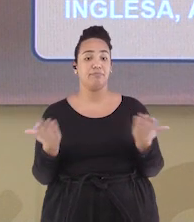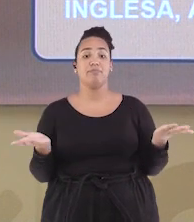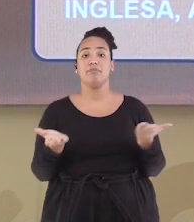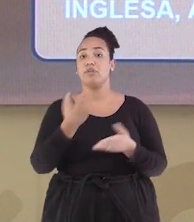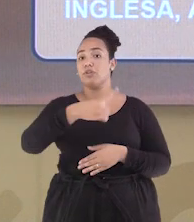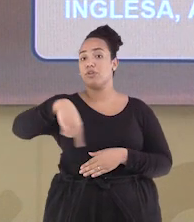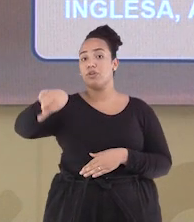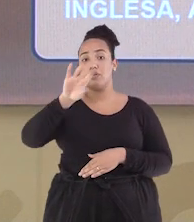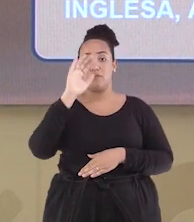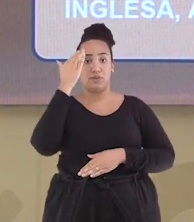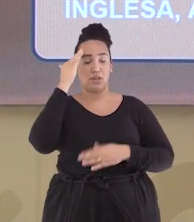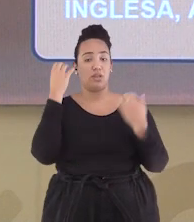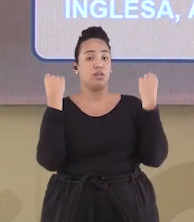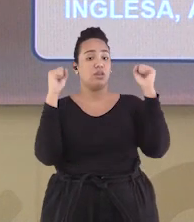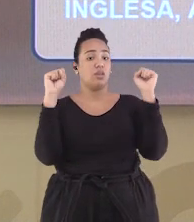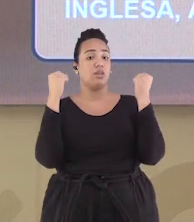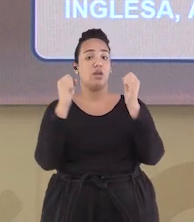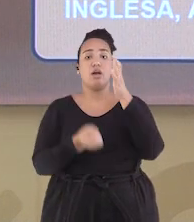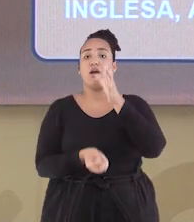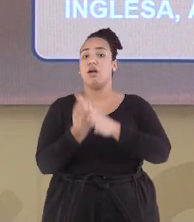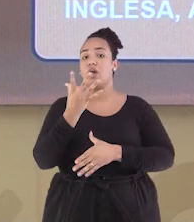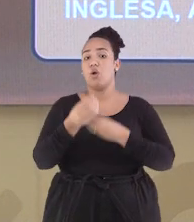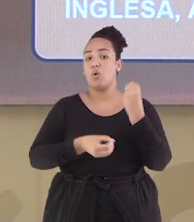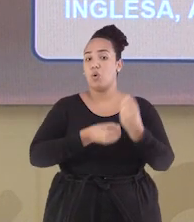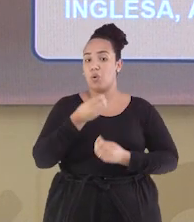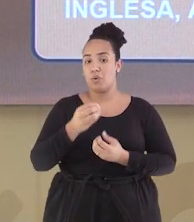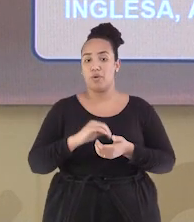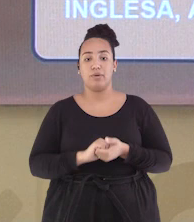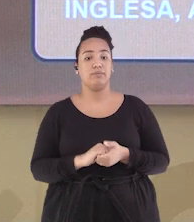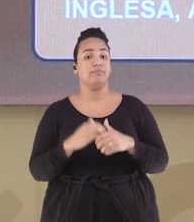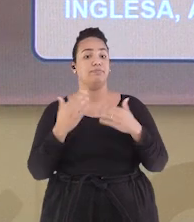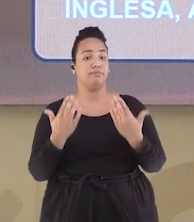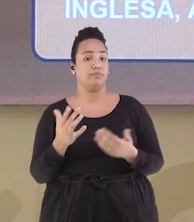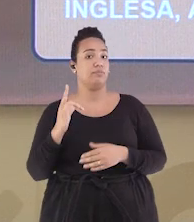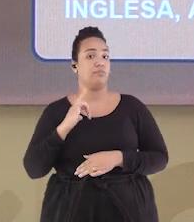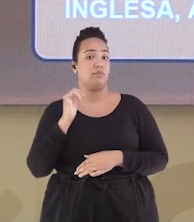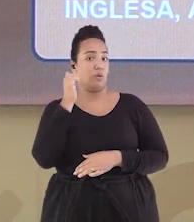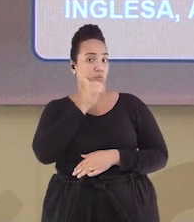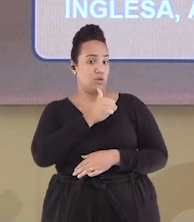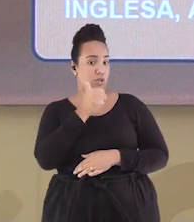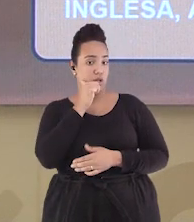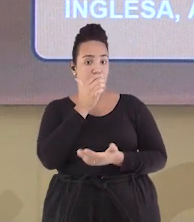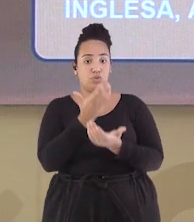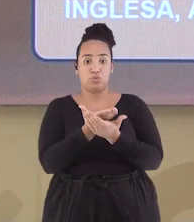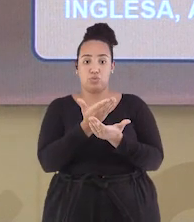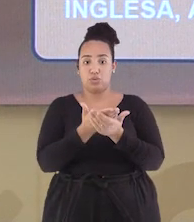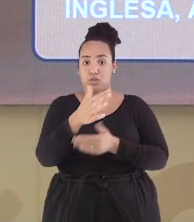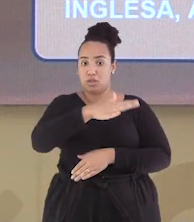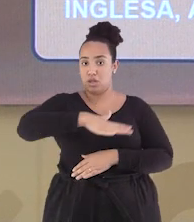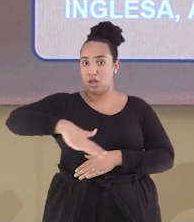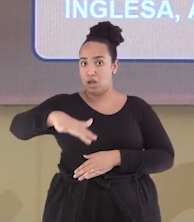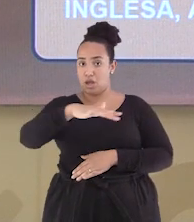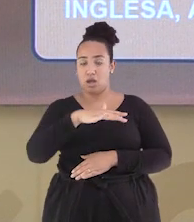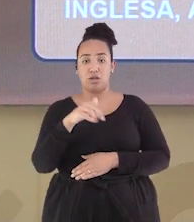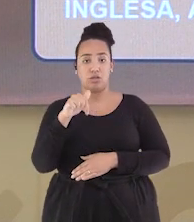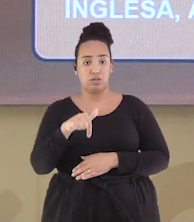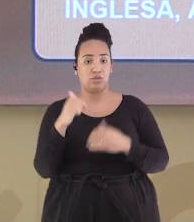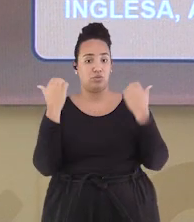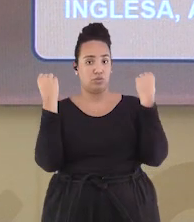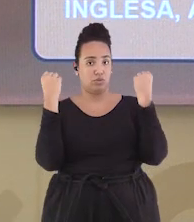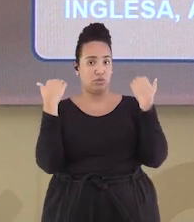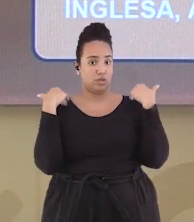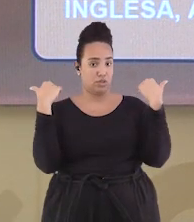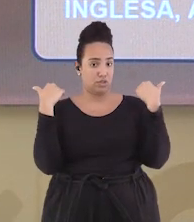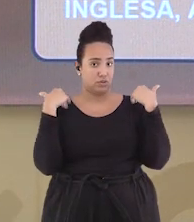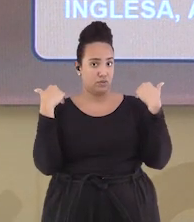surgiu a ginástica. De acordo com Daredo, estudiosa da área de educação física, em 2011, este nome vem do